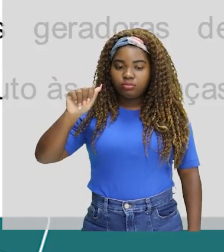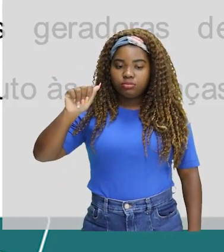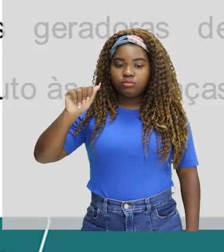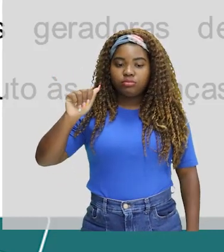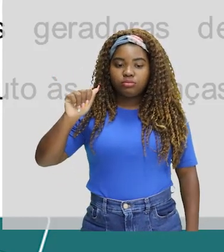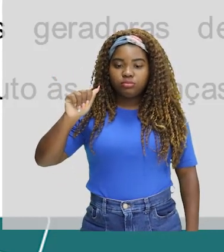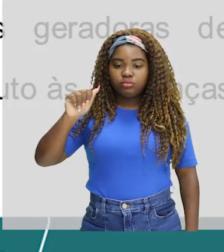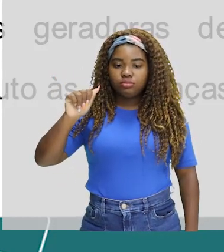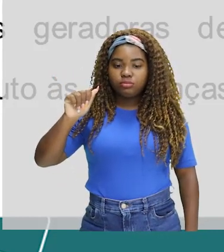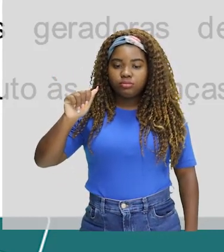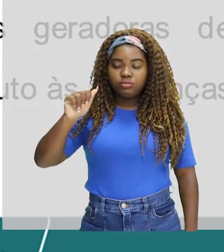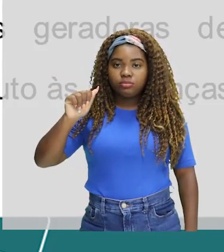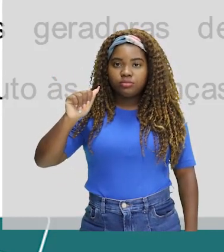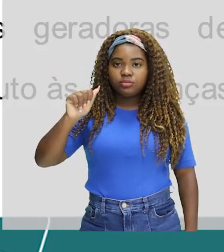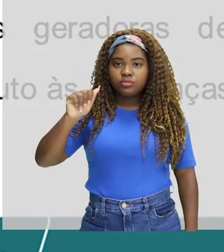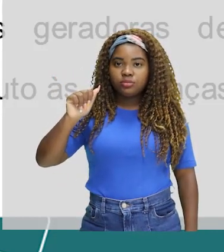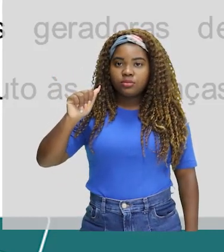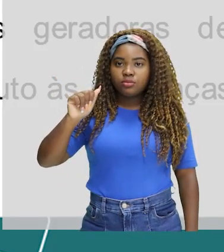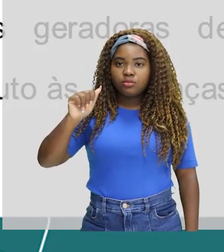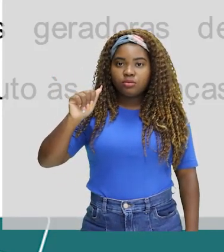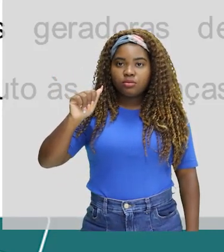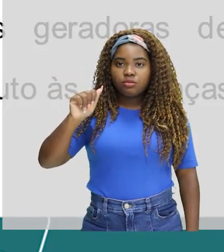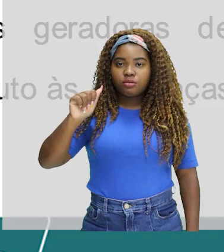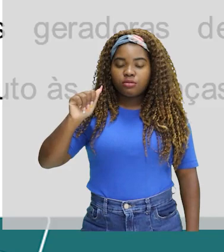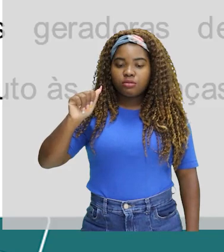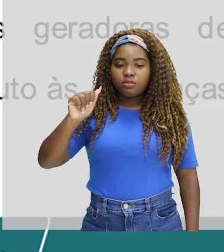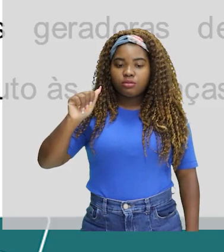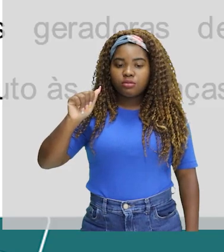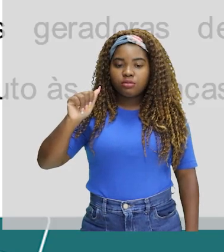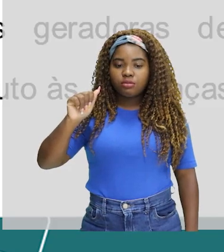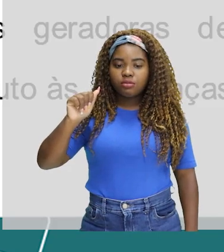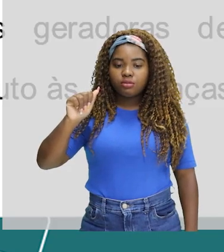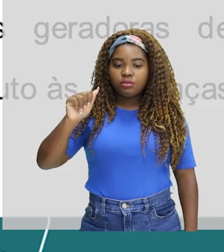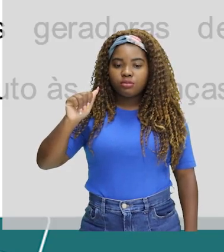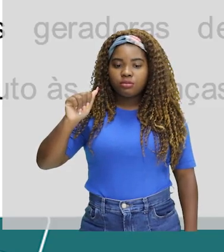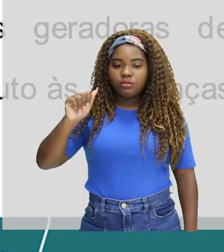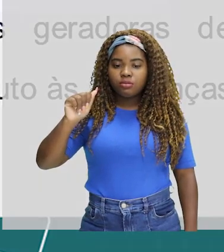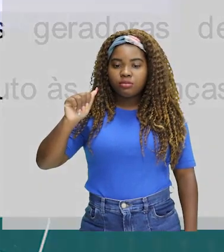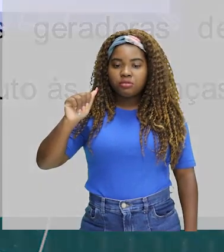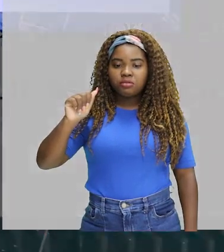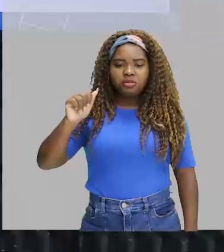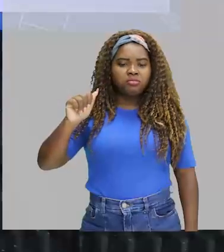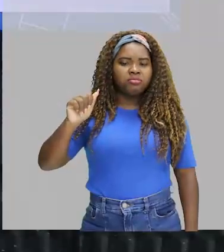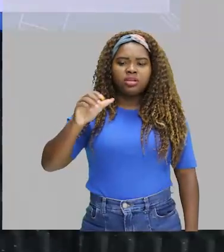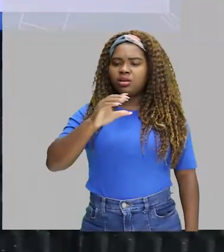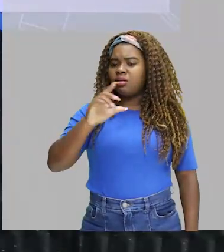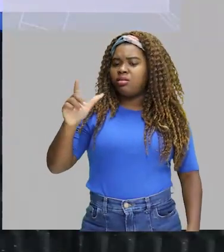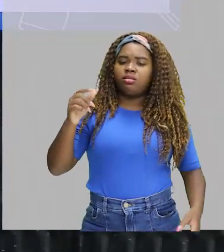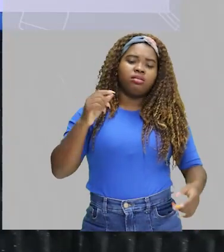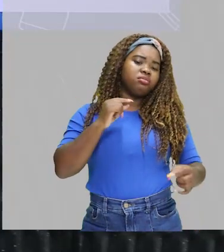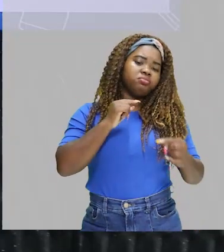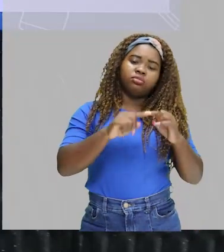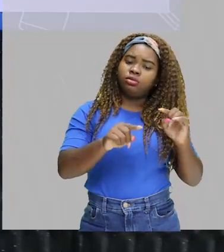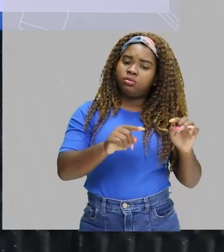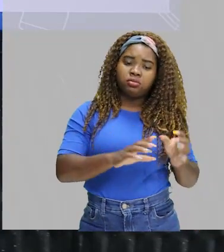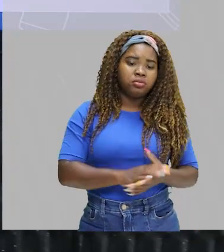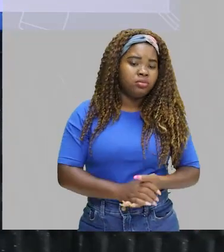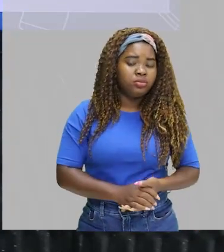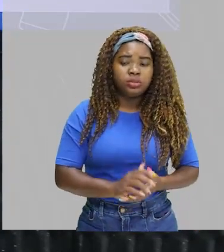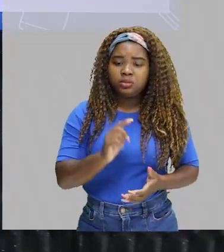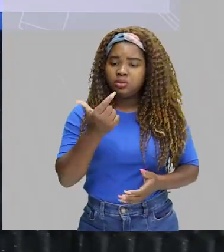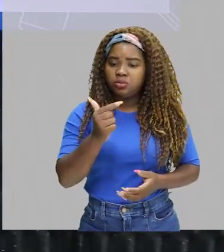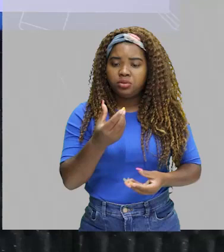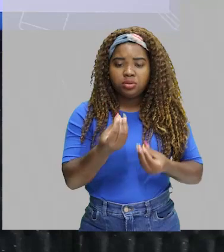fundamentos universalistas que deprecia fatores conjunturais históricos. Obviamente não é isto, não tem